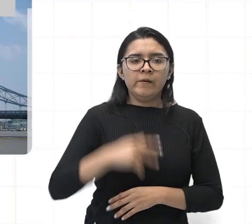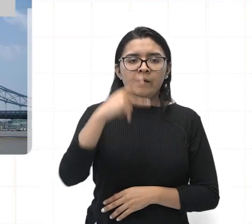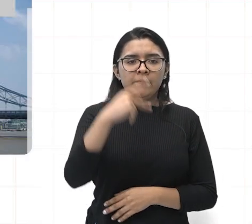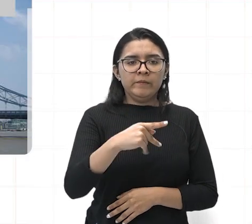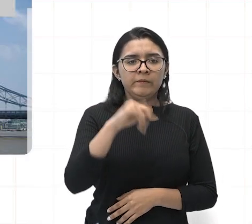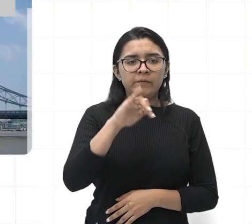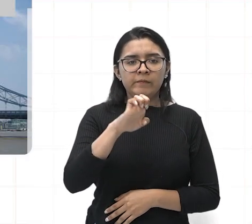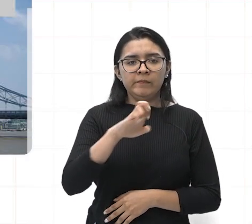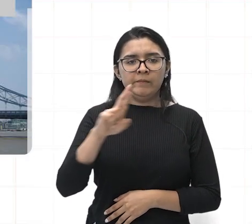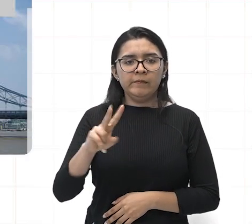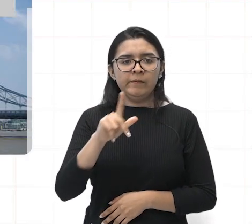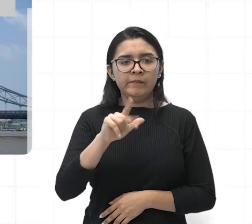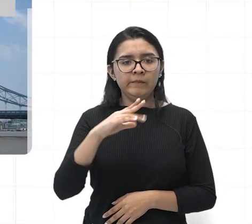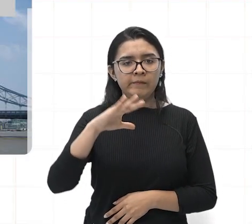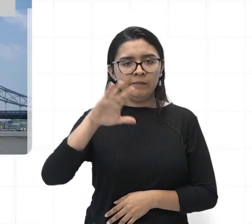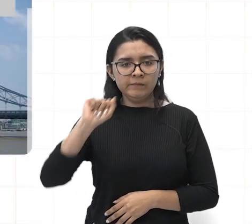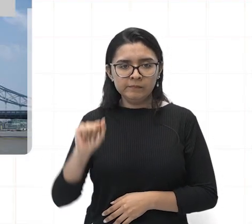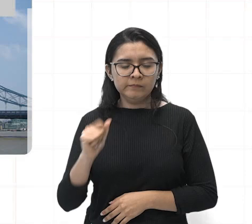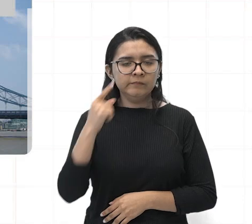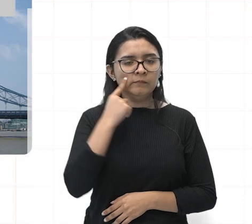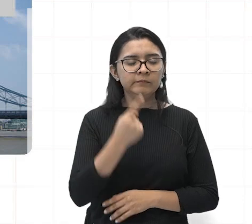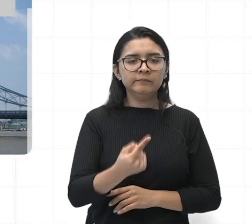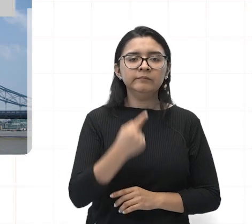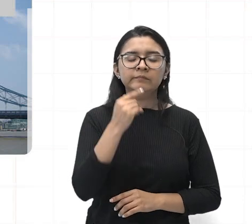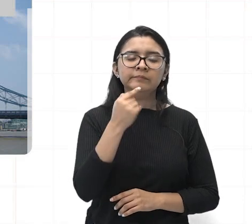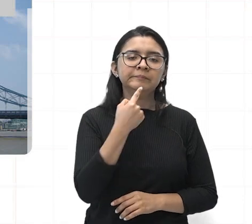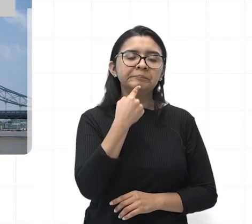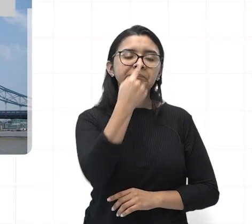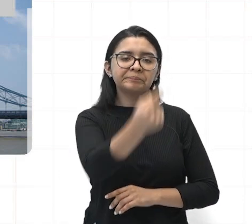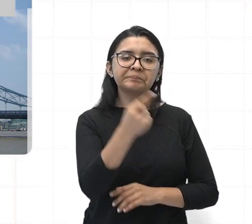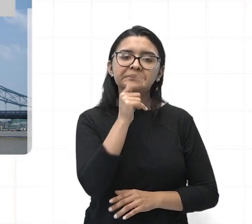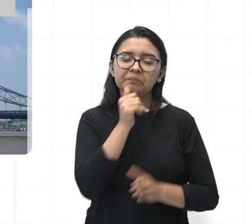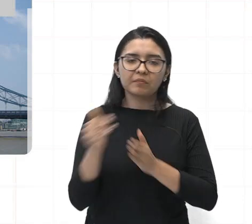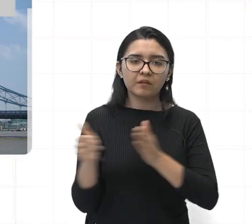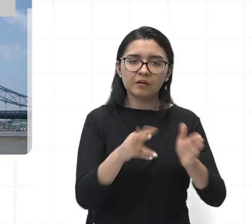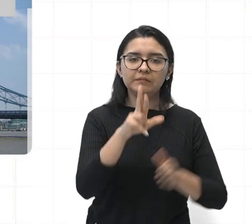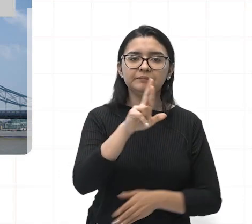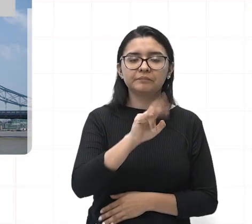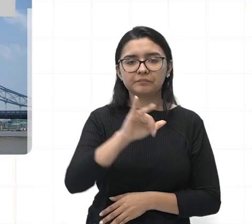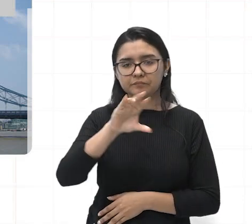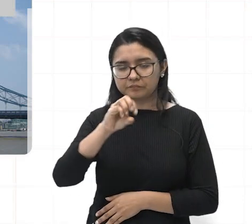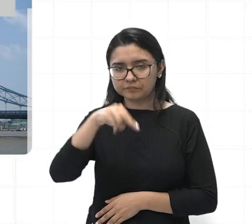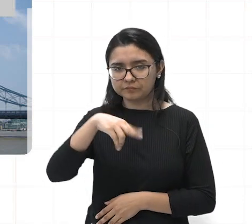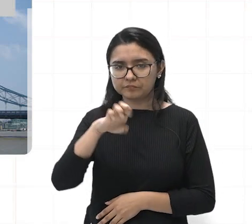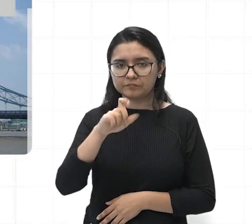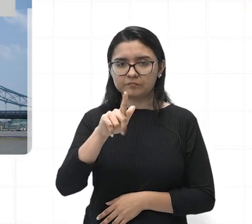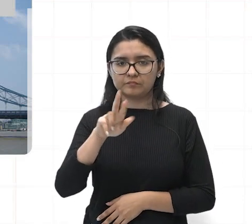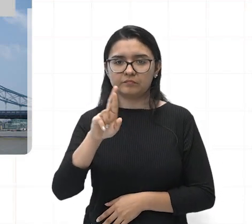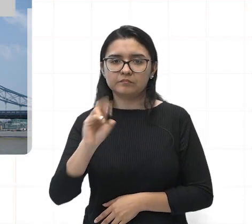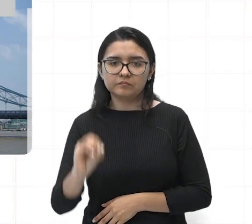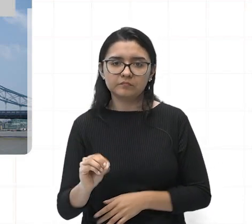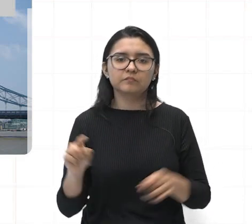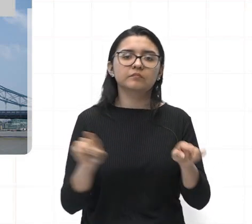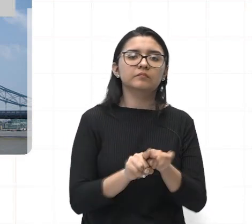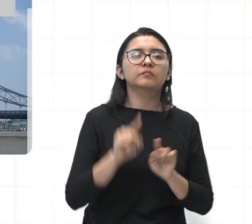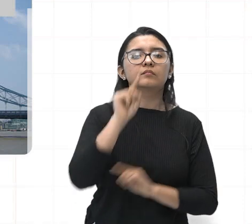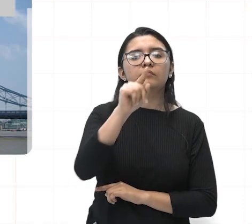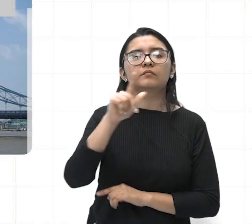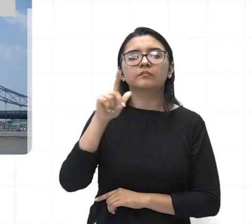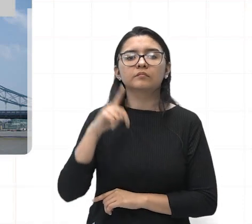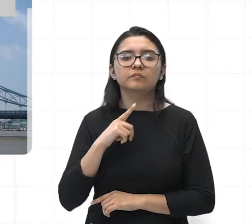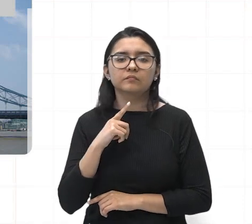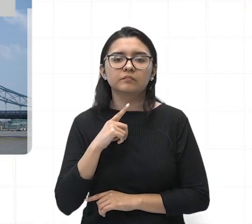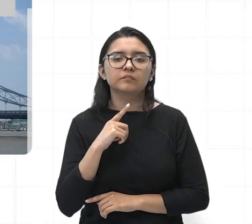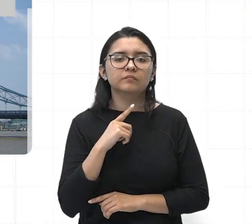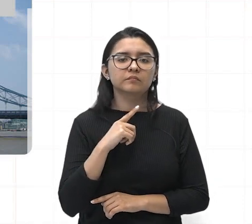que fica aqui na nossa cidade, fica às margens do Rio Negro. Nós temos as margens do Rio Guaíba, lá em Porto